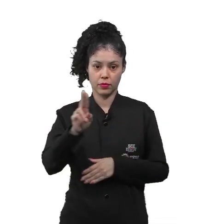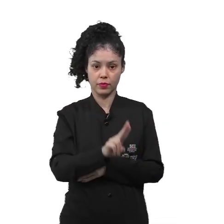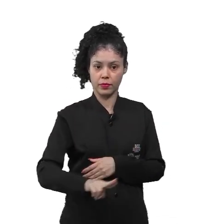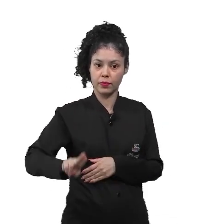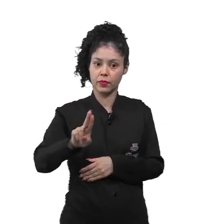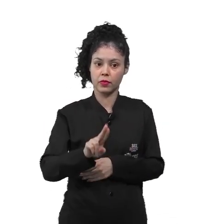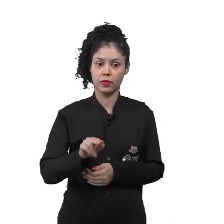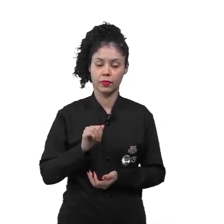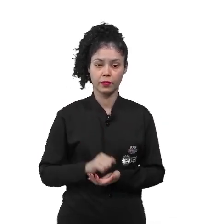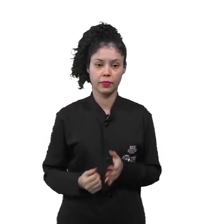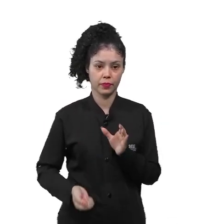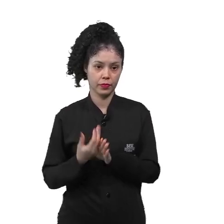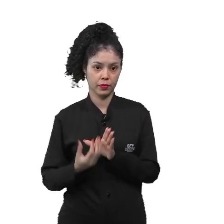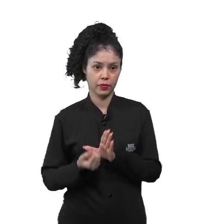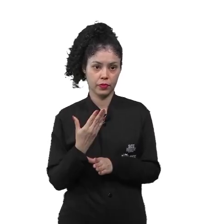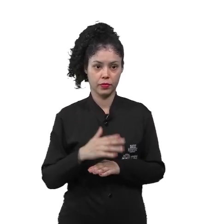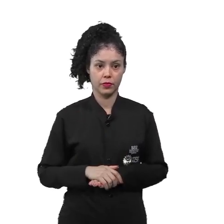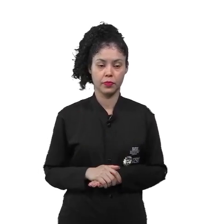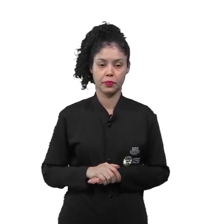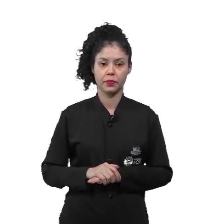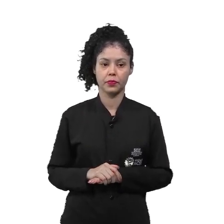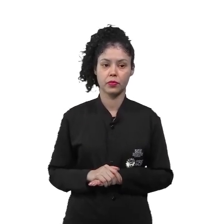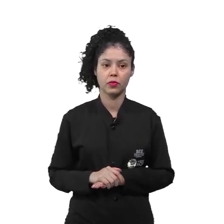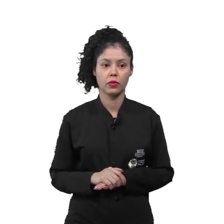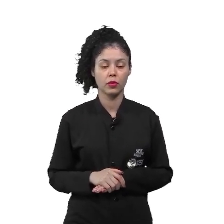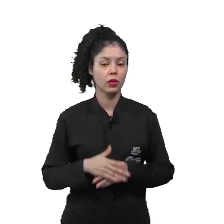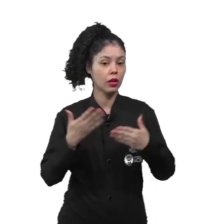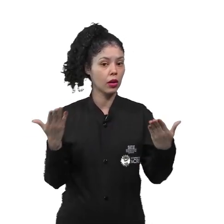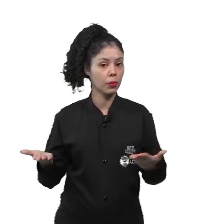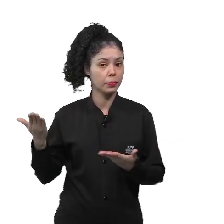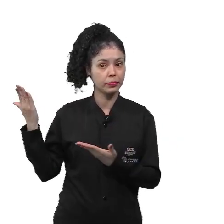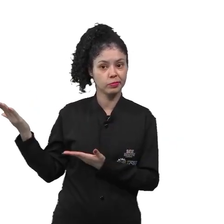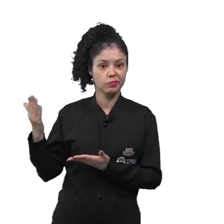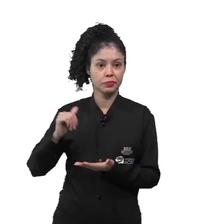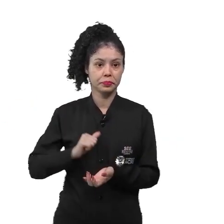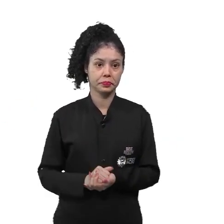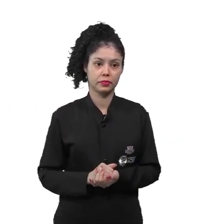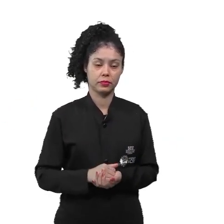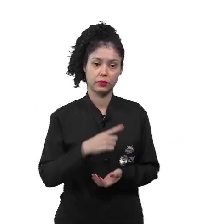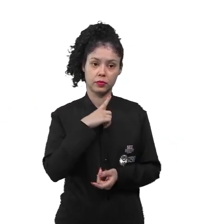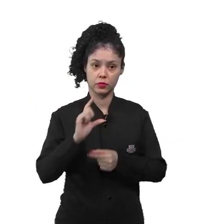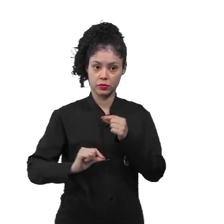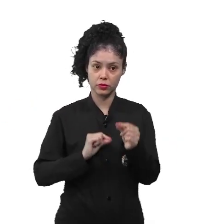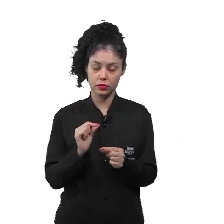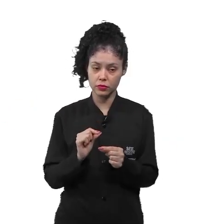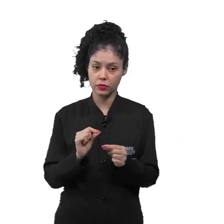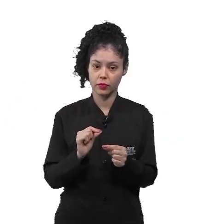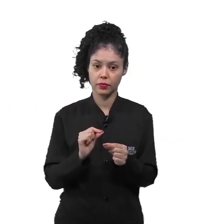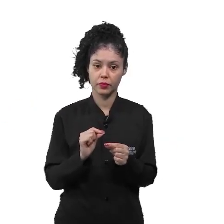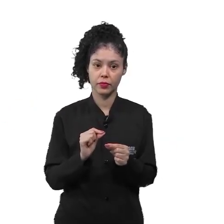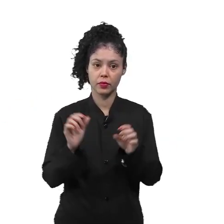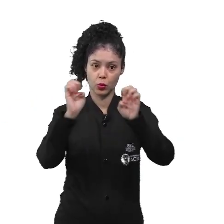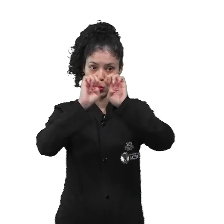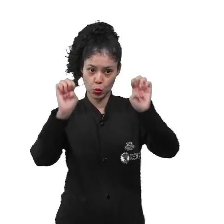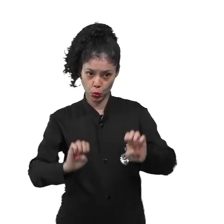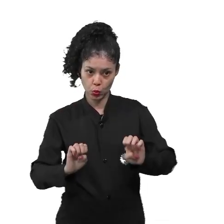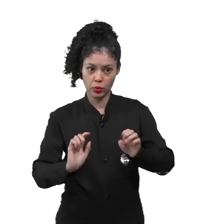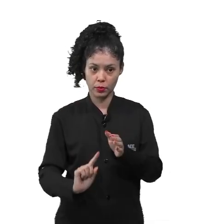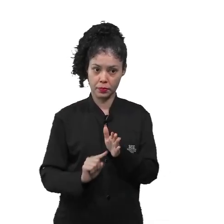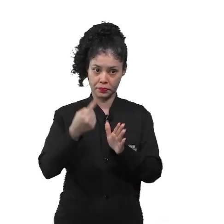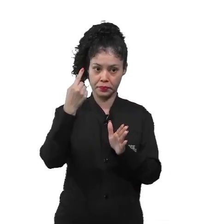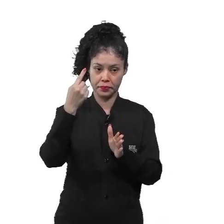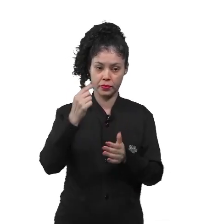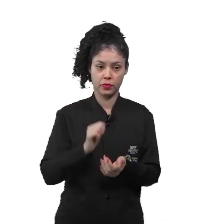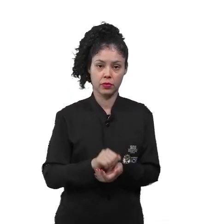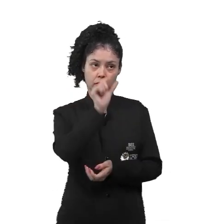utiliza ali para a produção das proteínas. Então, aqui, ó, a gente tem a estrutura primária